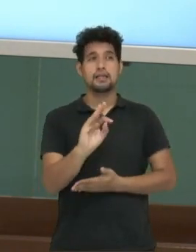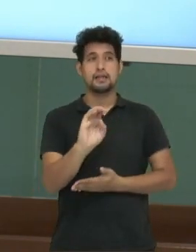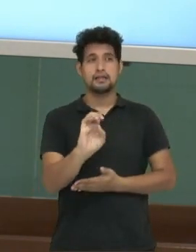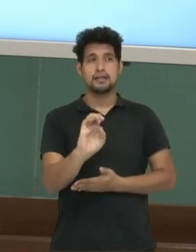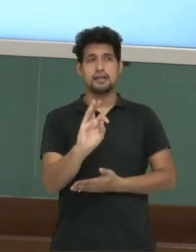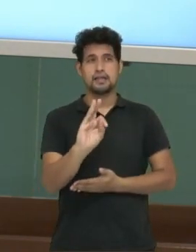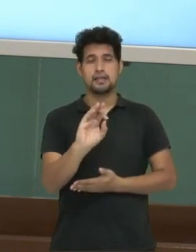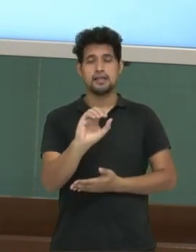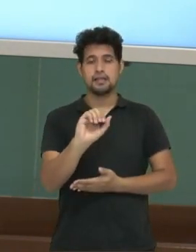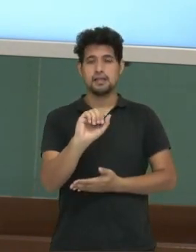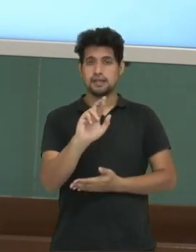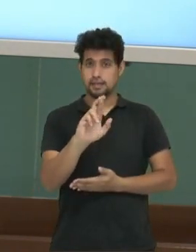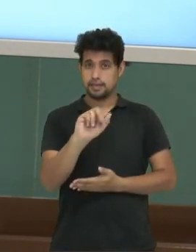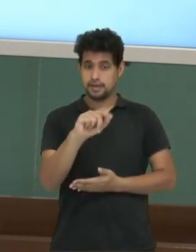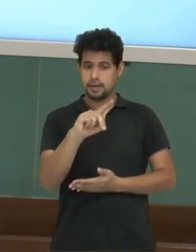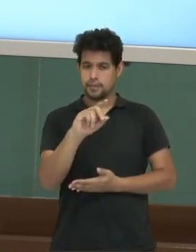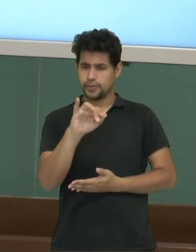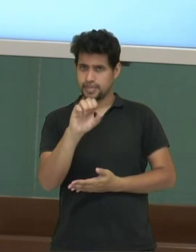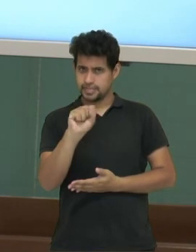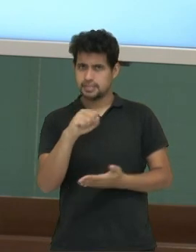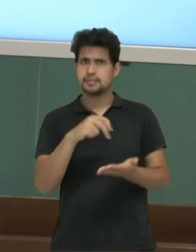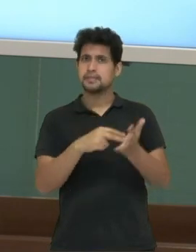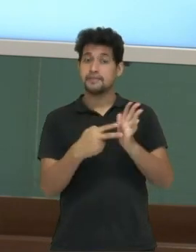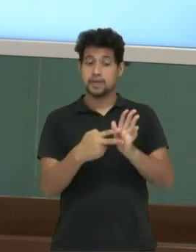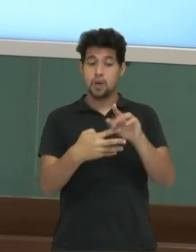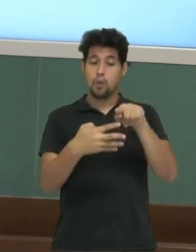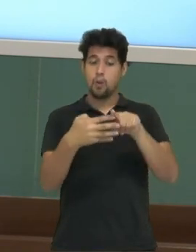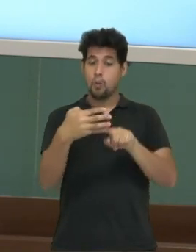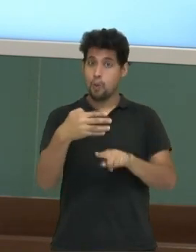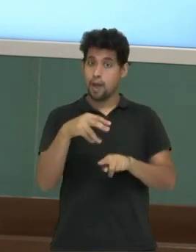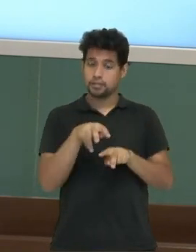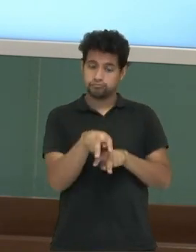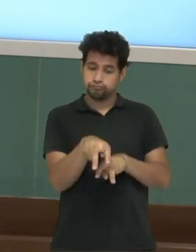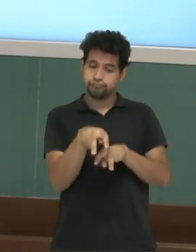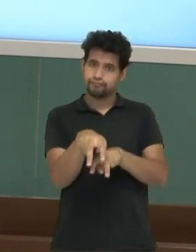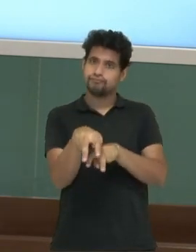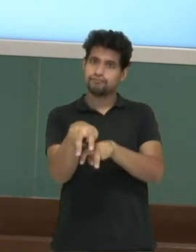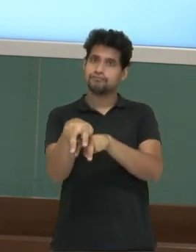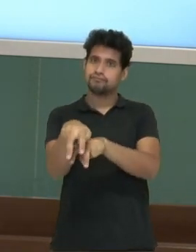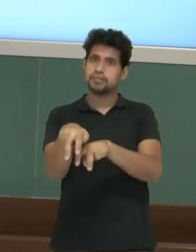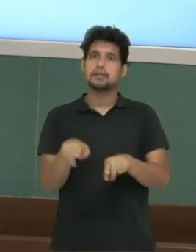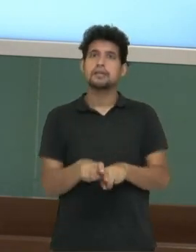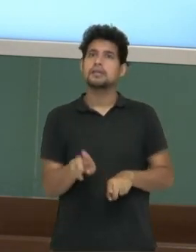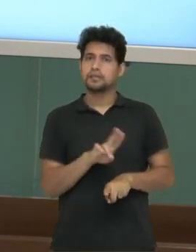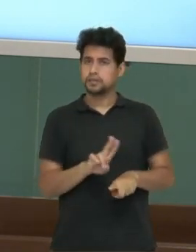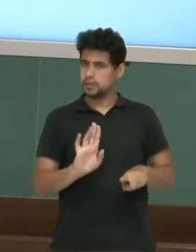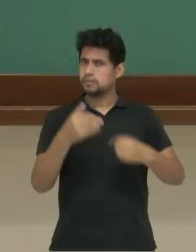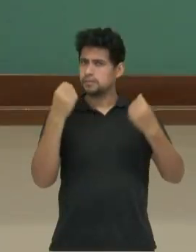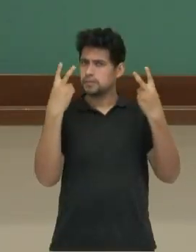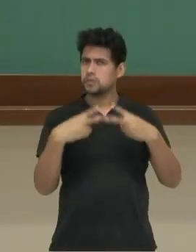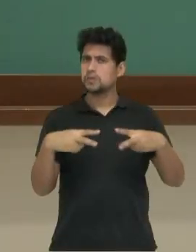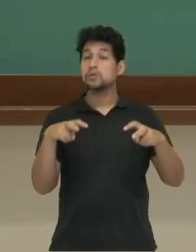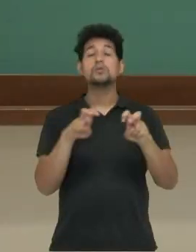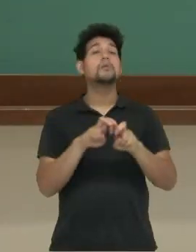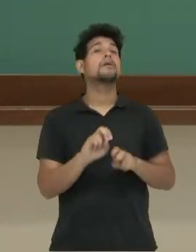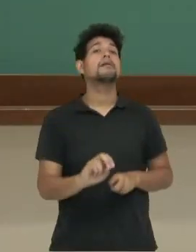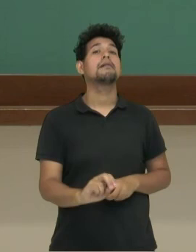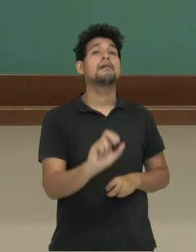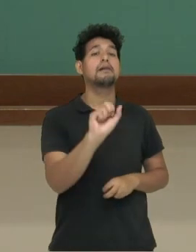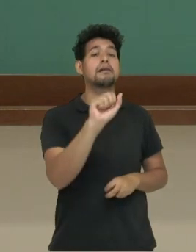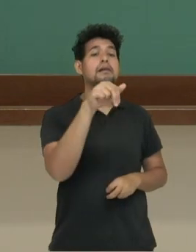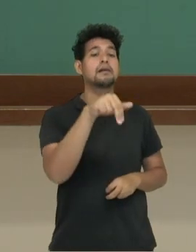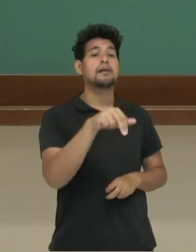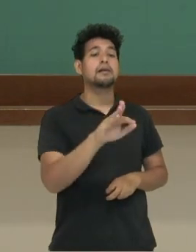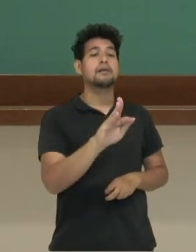são aqueles que têm 4 patas, né? E o primeiro grupo que nós falamos foi justamente os anfíbios. Anfíbios